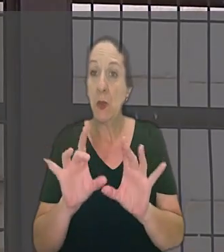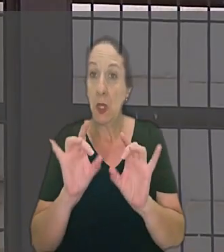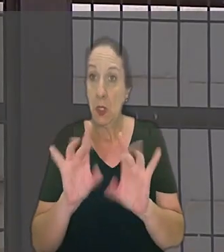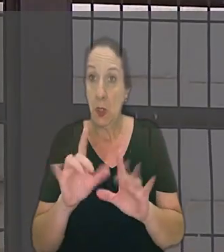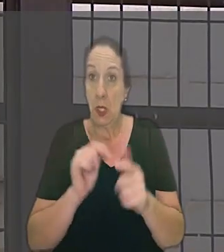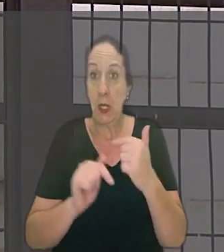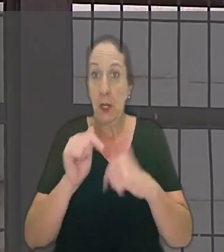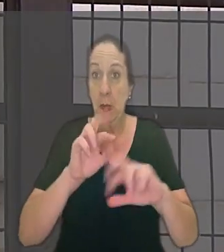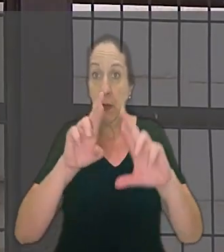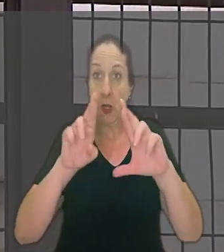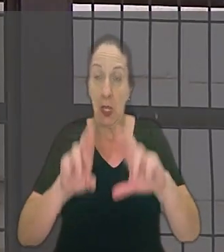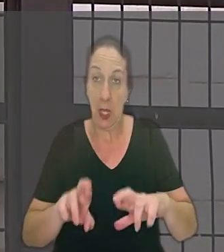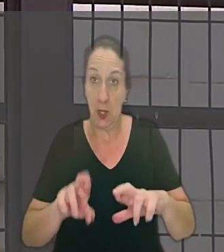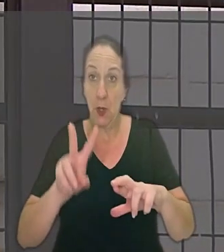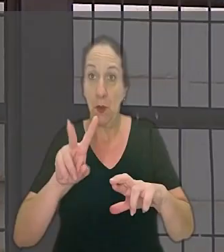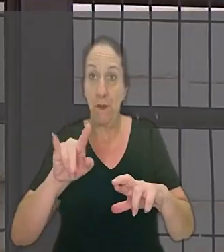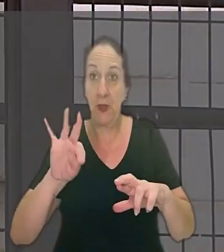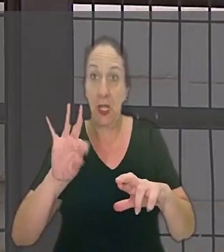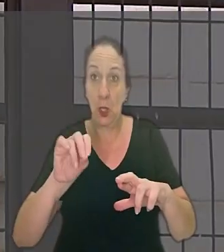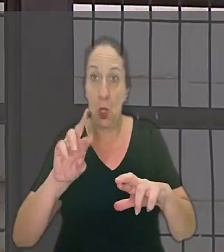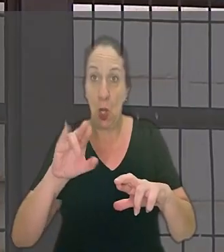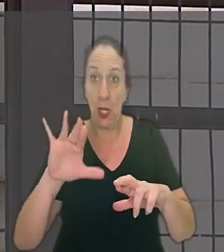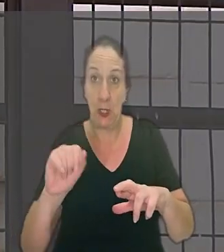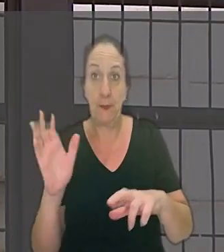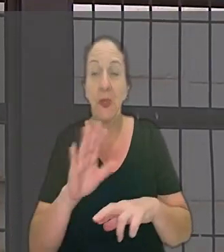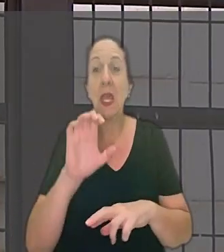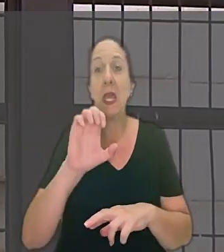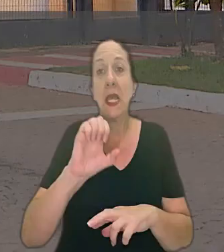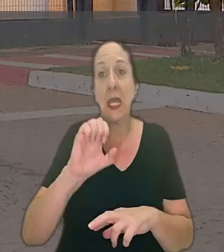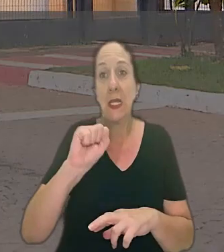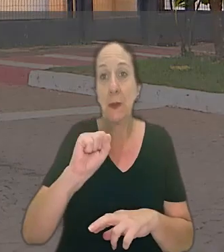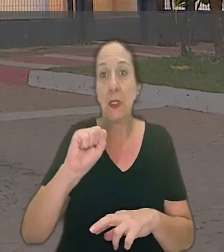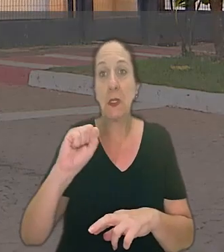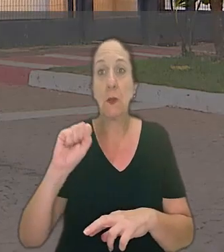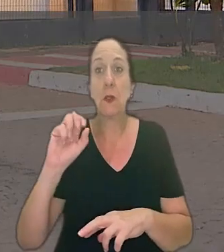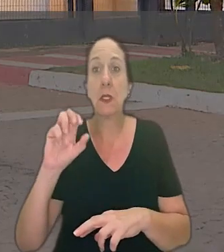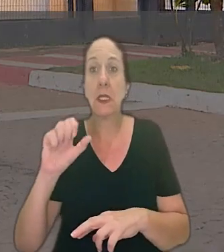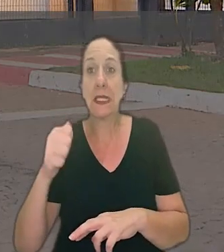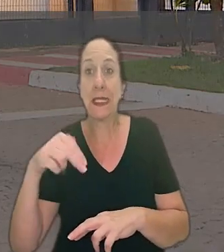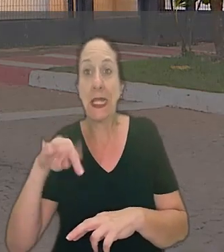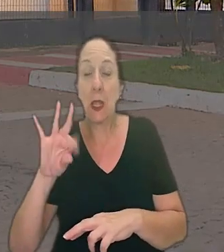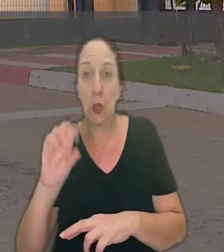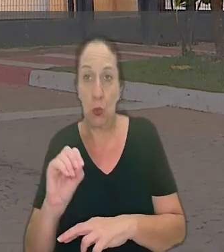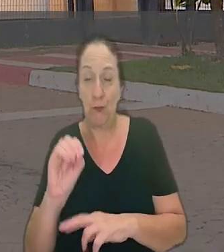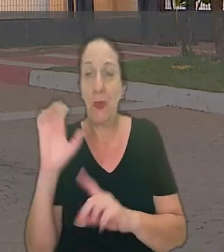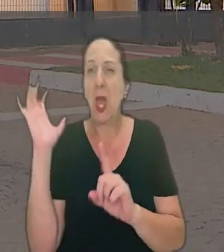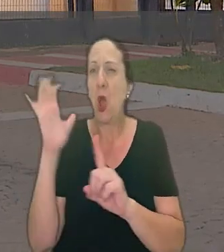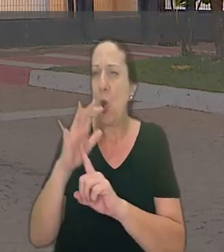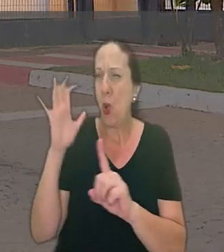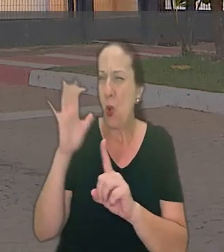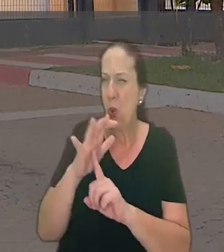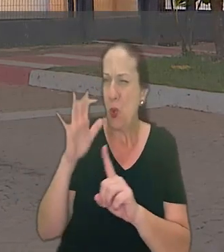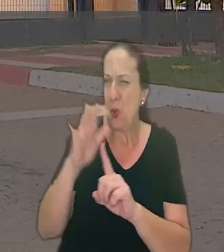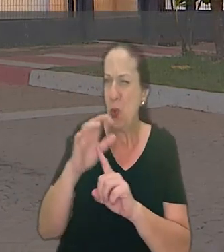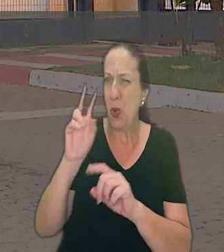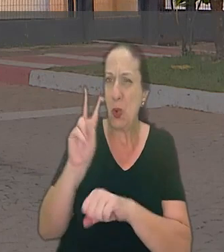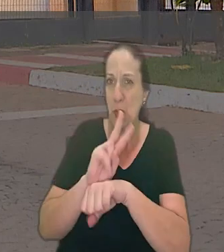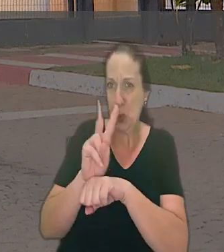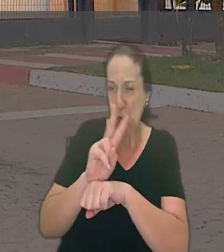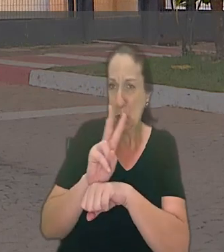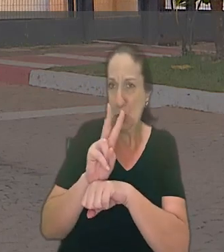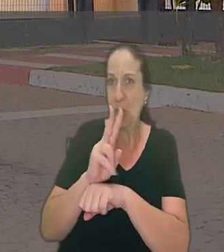O vendedor atuava na região da Grande Vitória, no Espírito Santo. Na justiça, ele disse que as ofensas eram praticadas